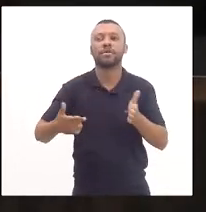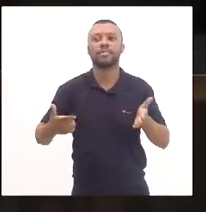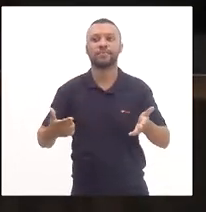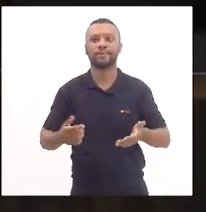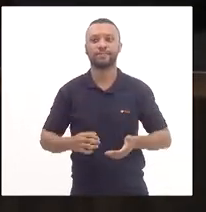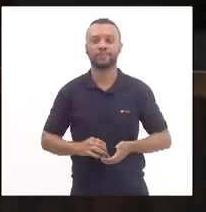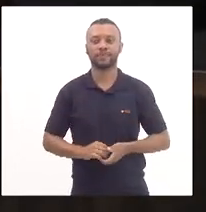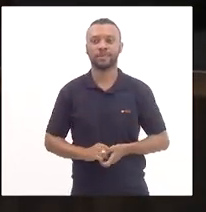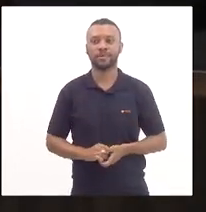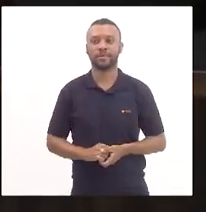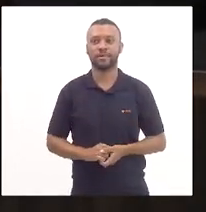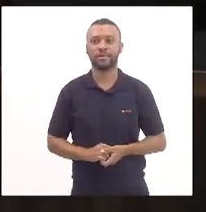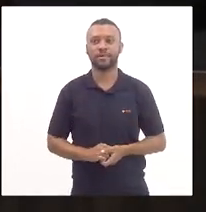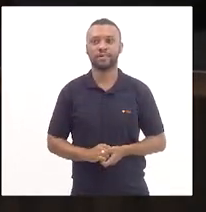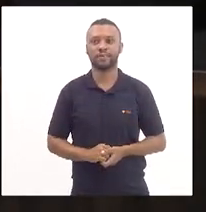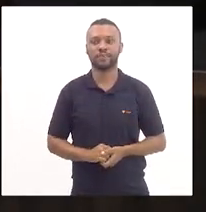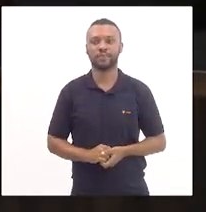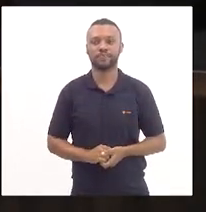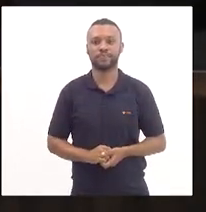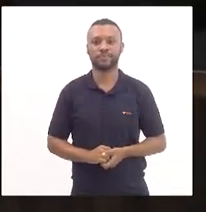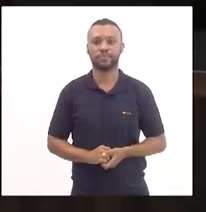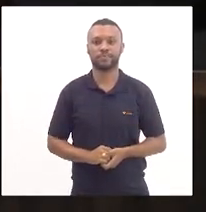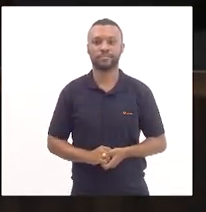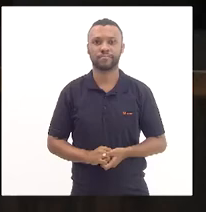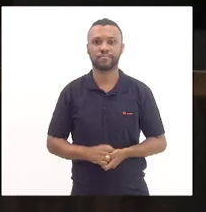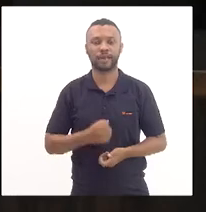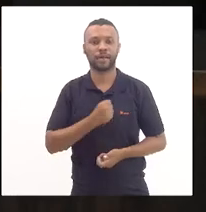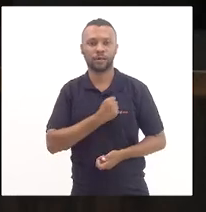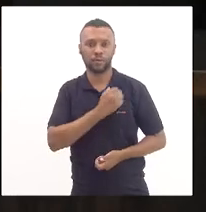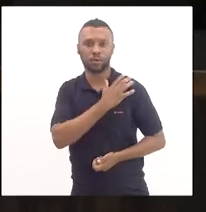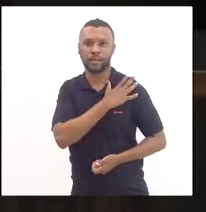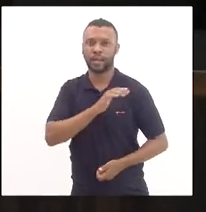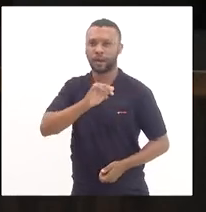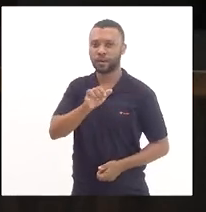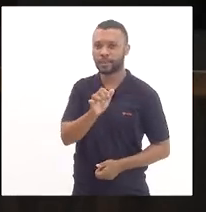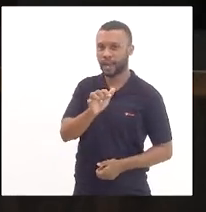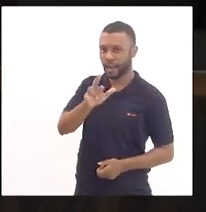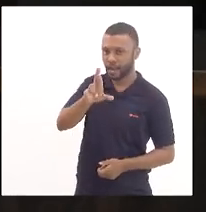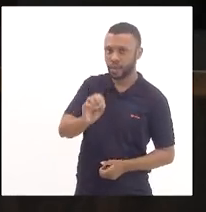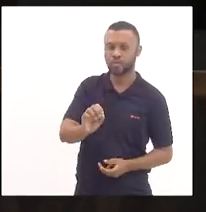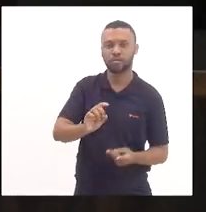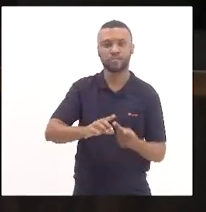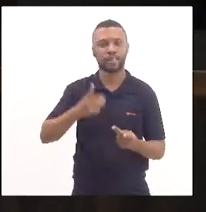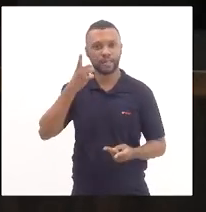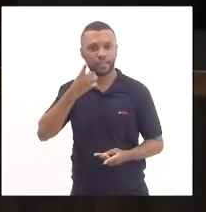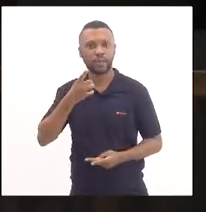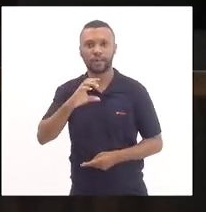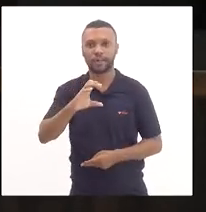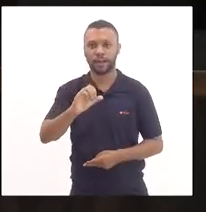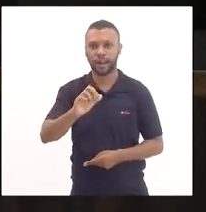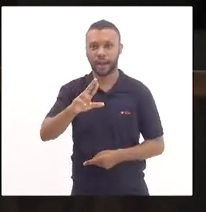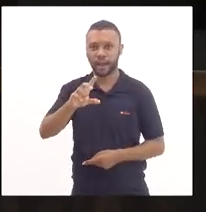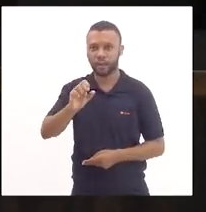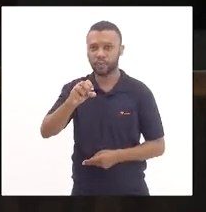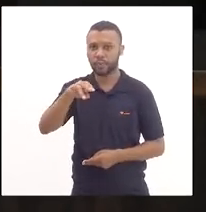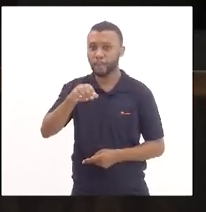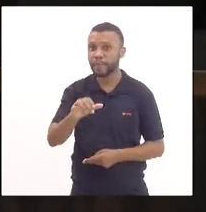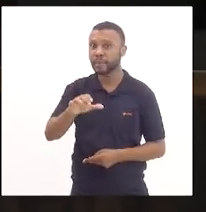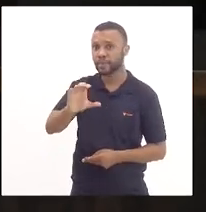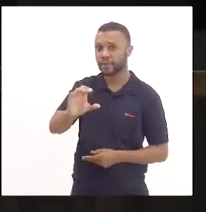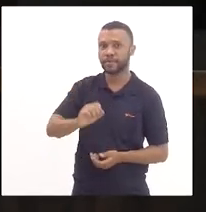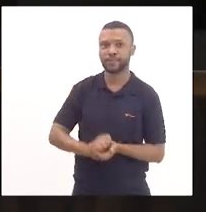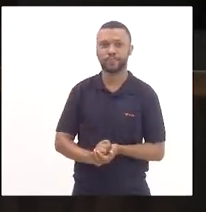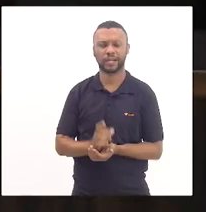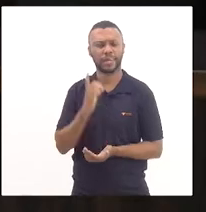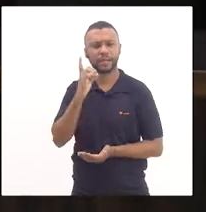Com delay grande. Coronel Jairo, deputada Célia, deputado Carlos Mink, deputado Fábio Silva, deputado